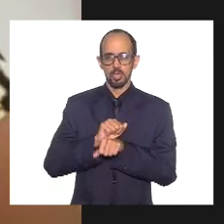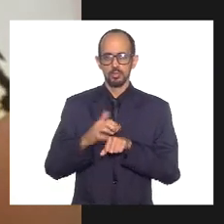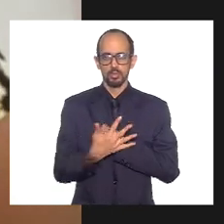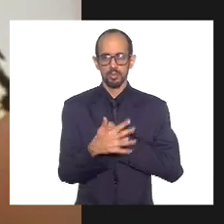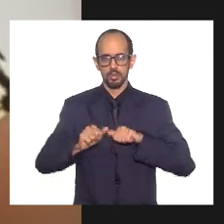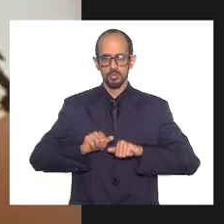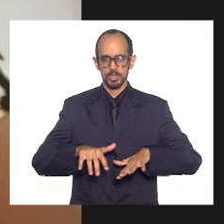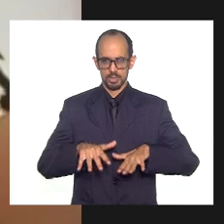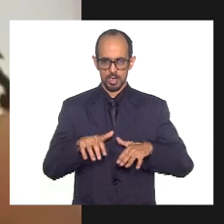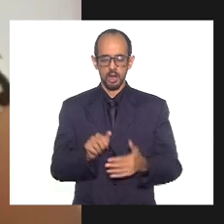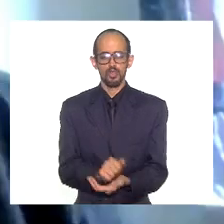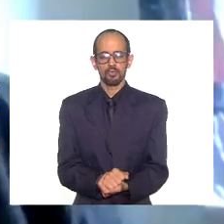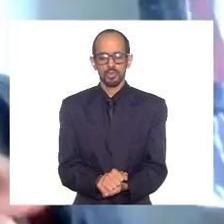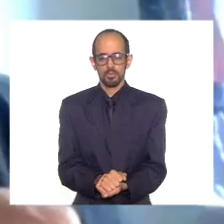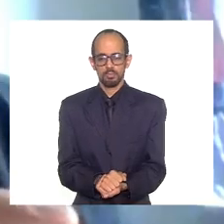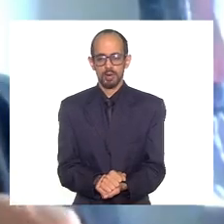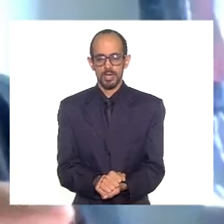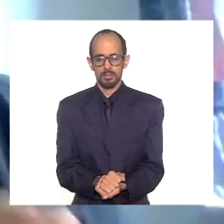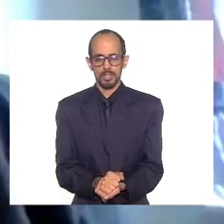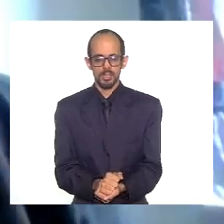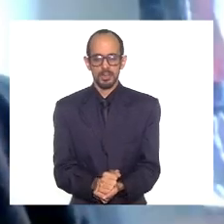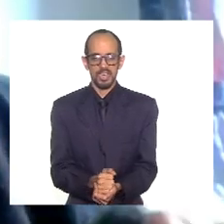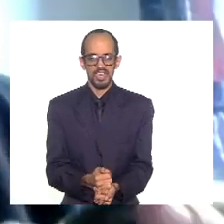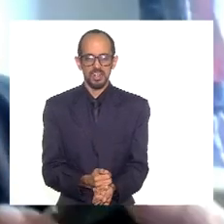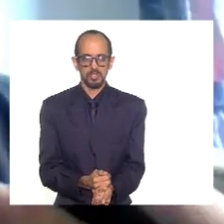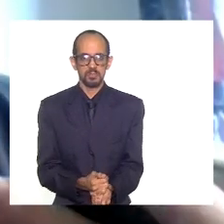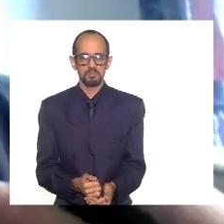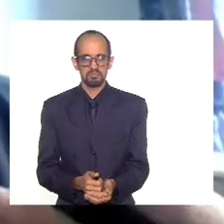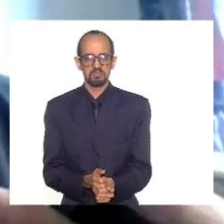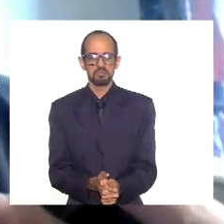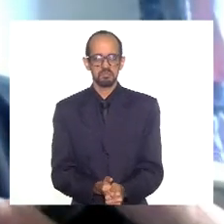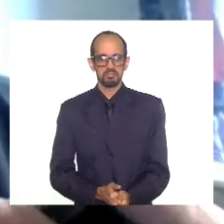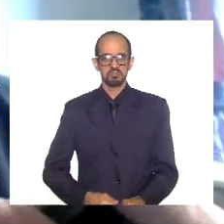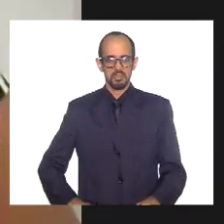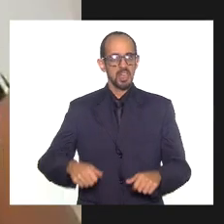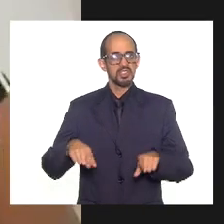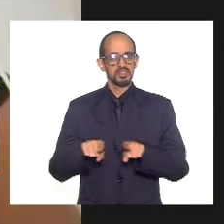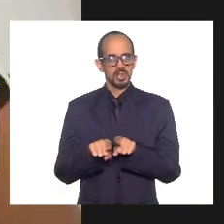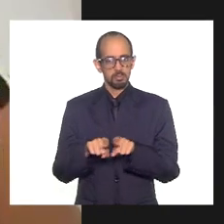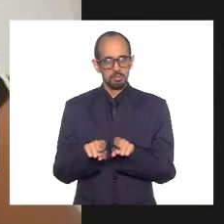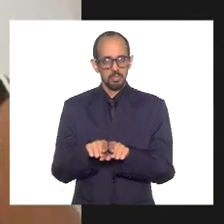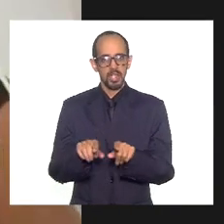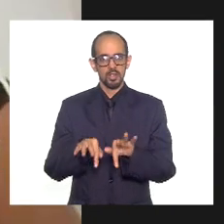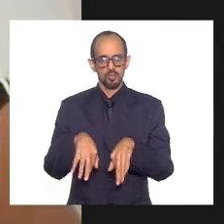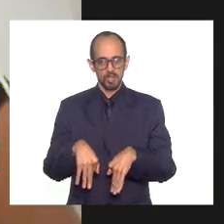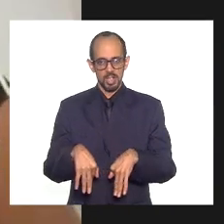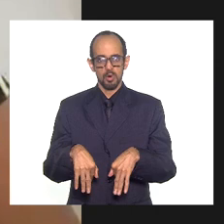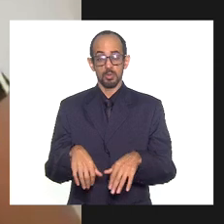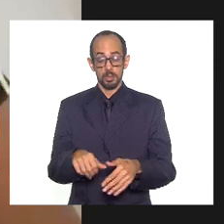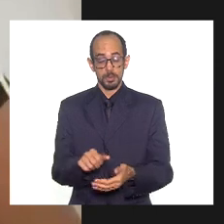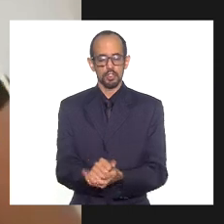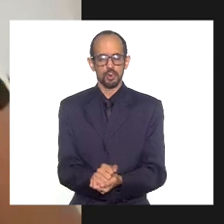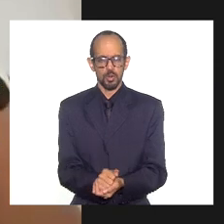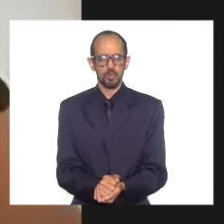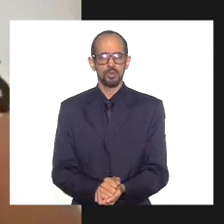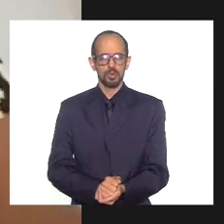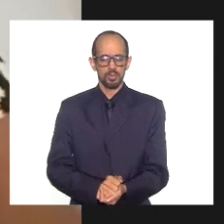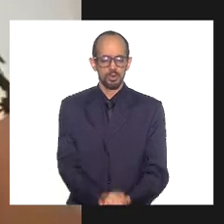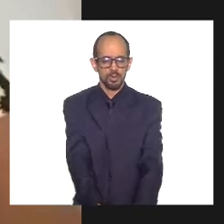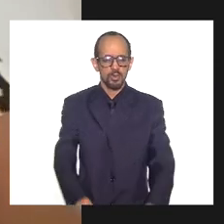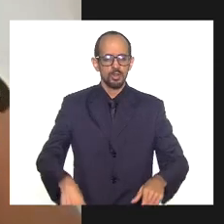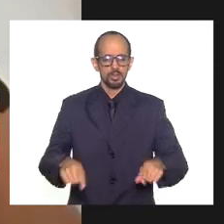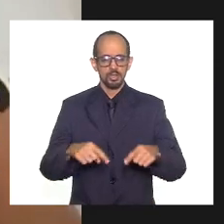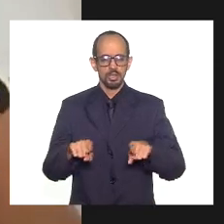da Covid-19. E, por último, senhor presidente, e não menos importante, a gente também